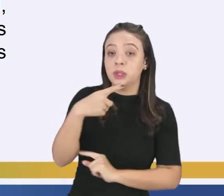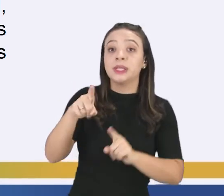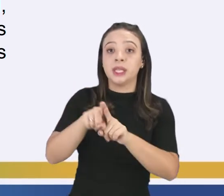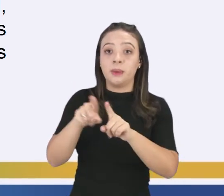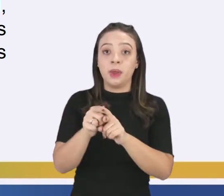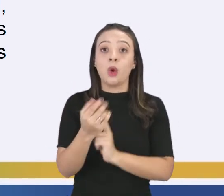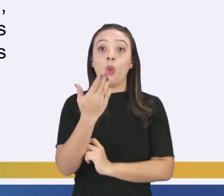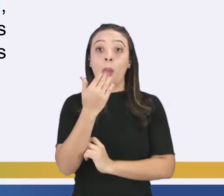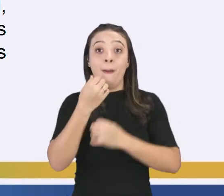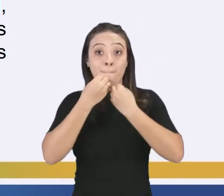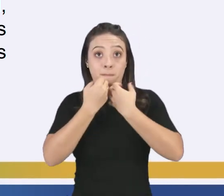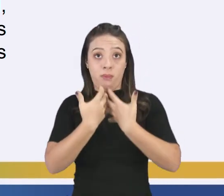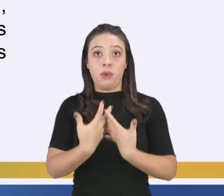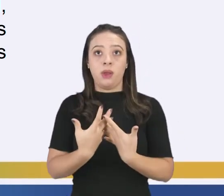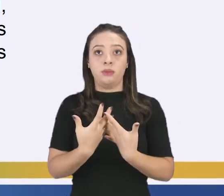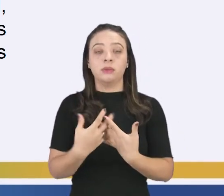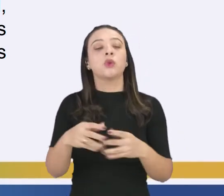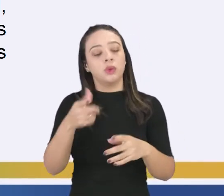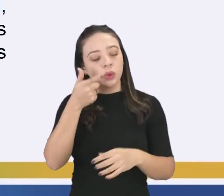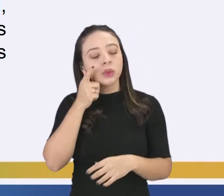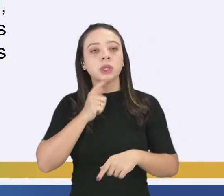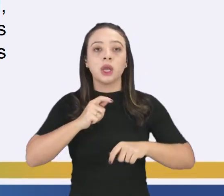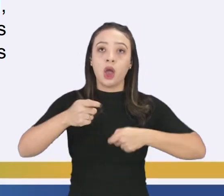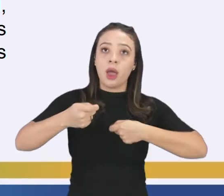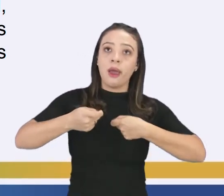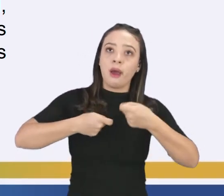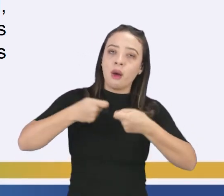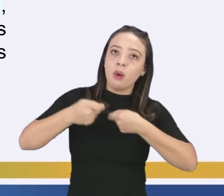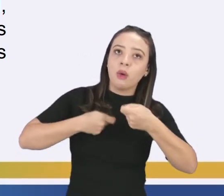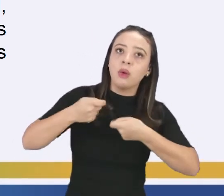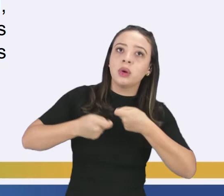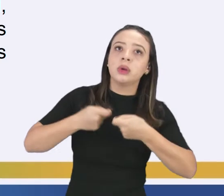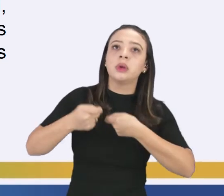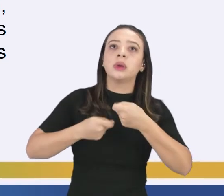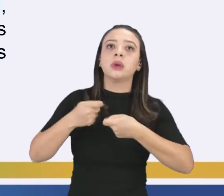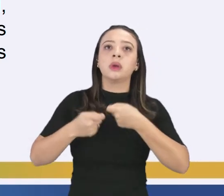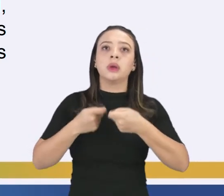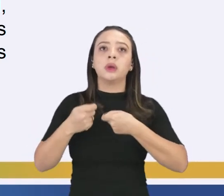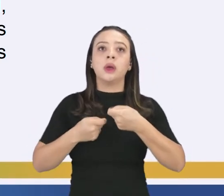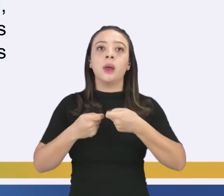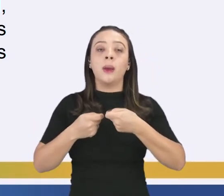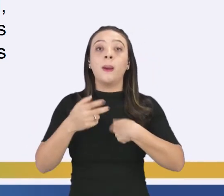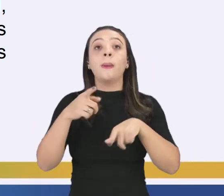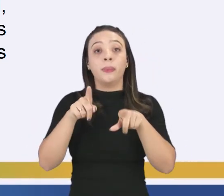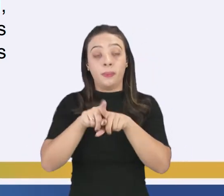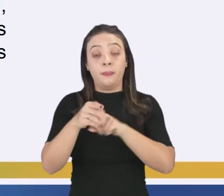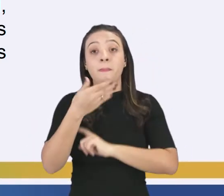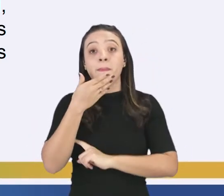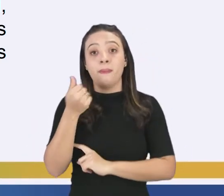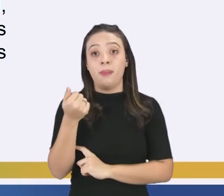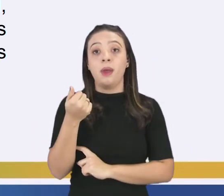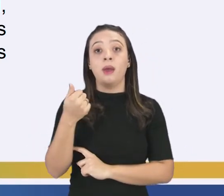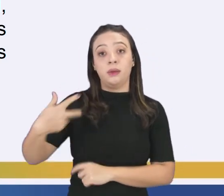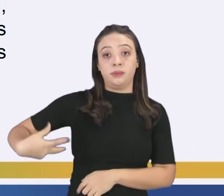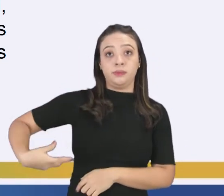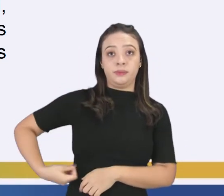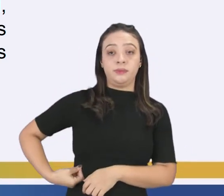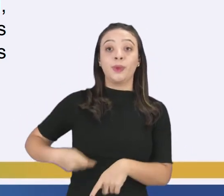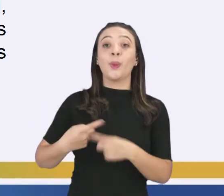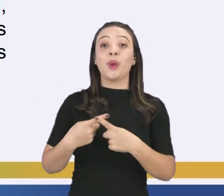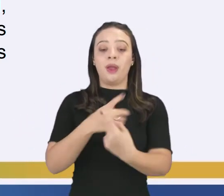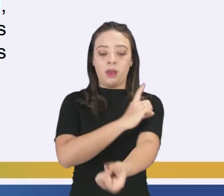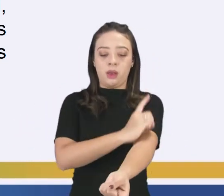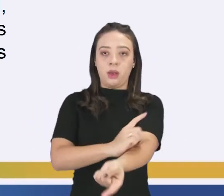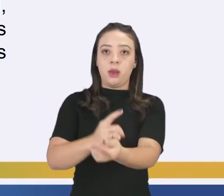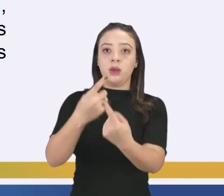o controle dos níveis de glicose no sangue, a sensitividade à insulina, aquilo que eu falei, porque a diabetes tipo 2,